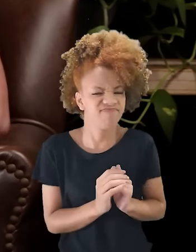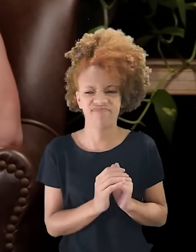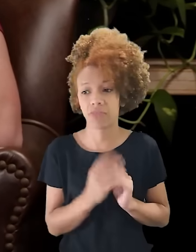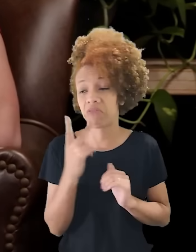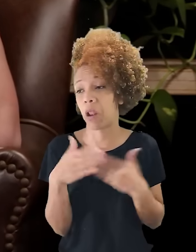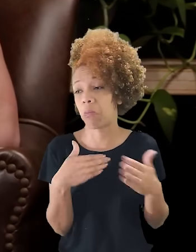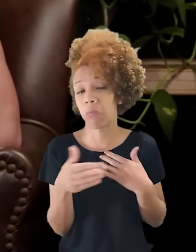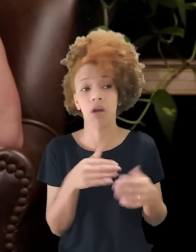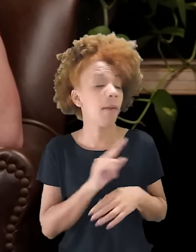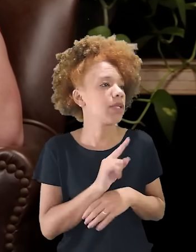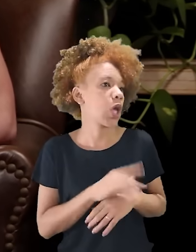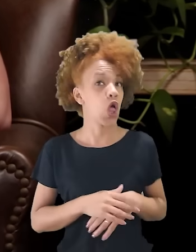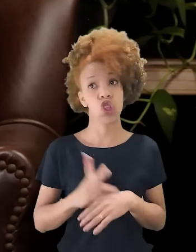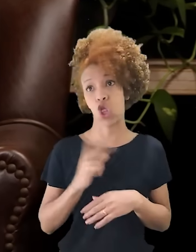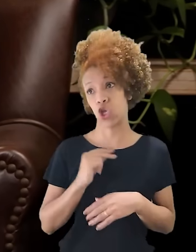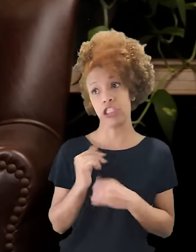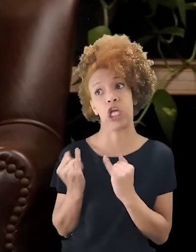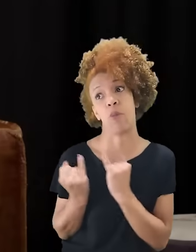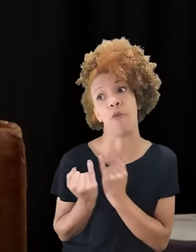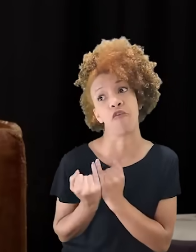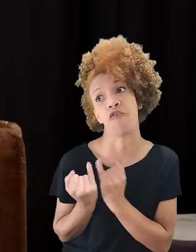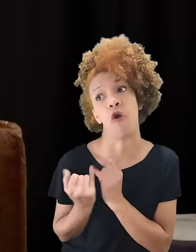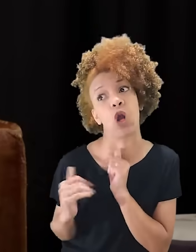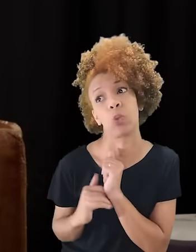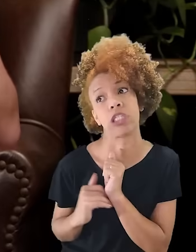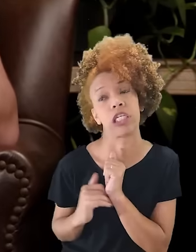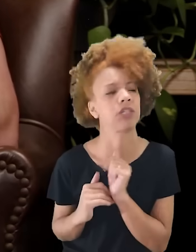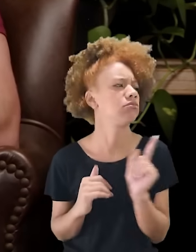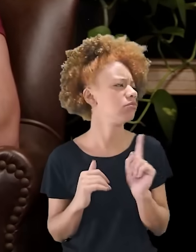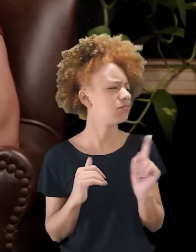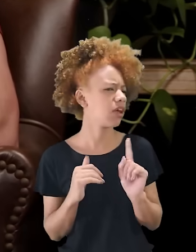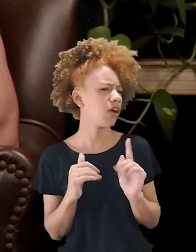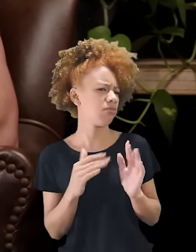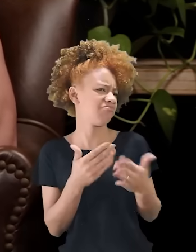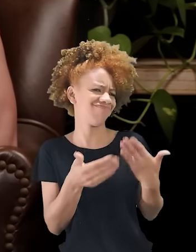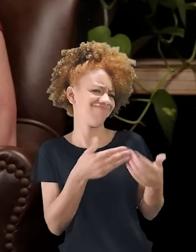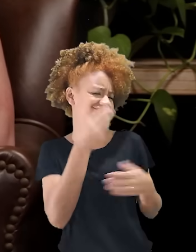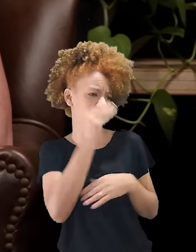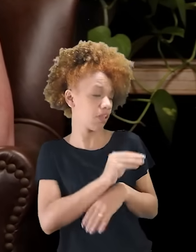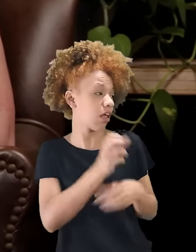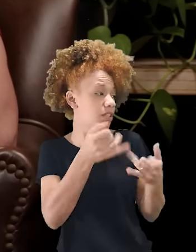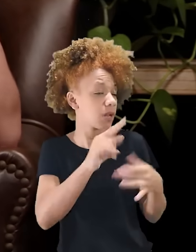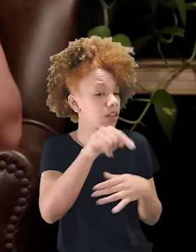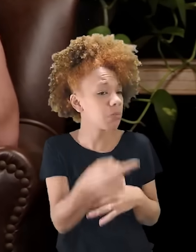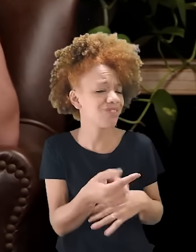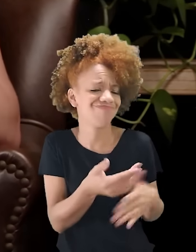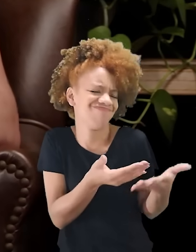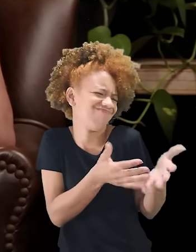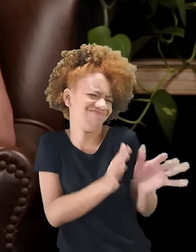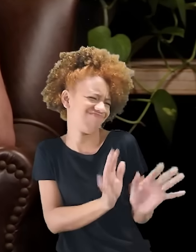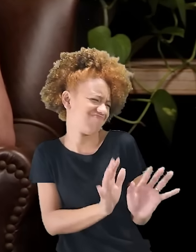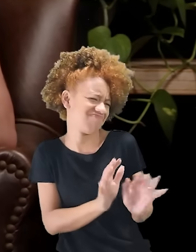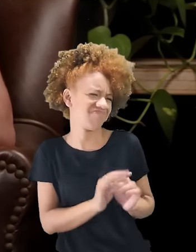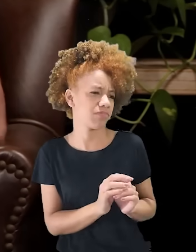dizer entend né e não no sentido de Olha estou contando um segredo ela falou não me ligo não me importo tanto que ela até fala disso depois eu não ligo não me importo